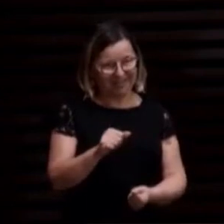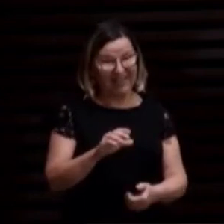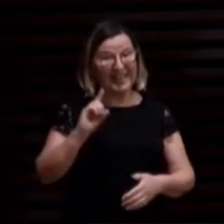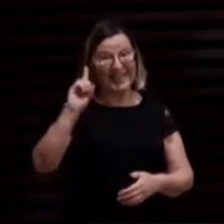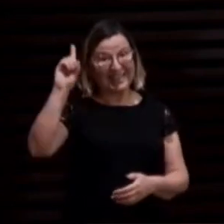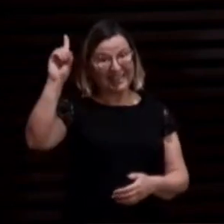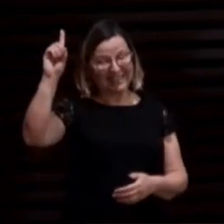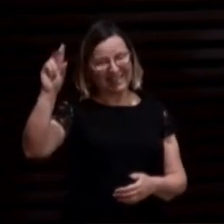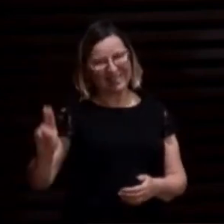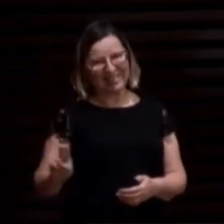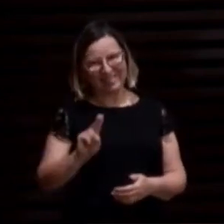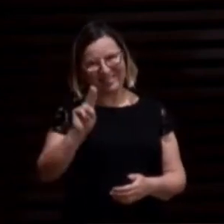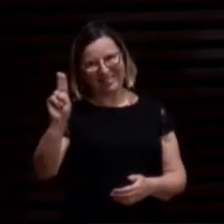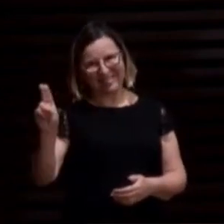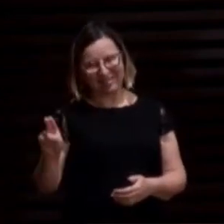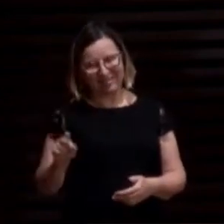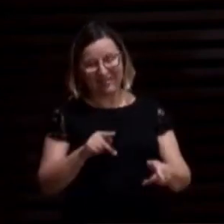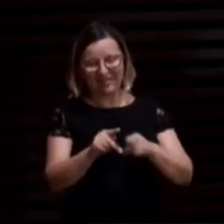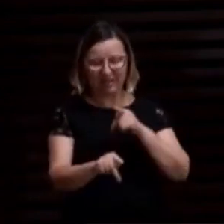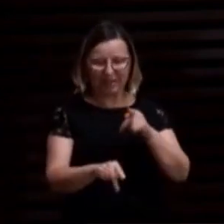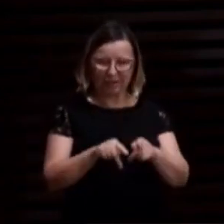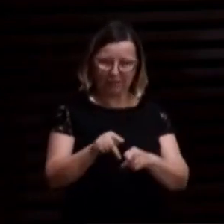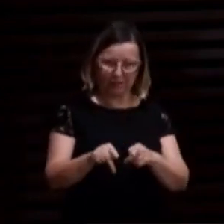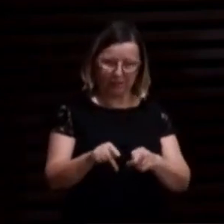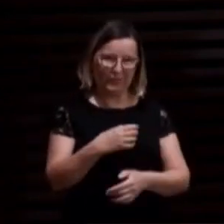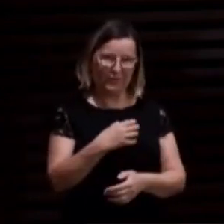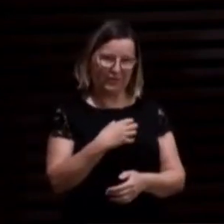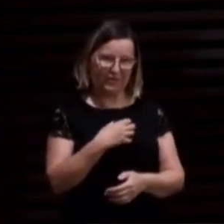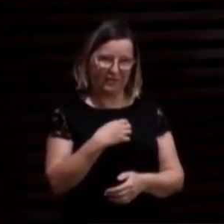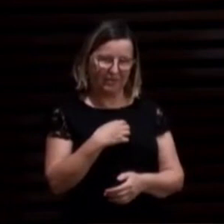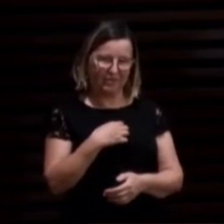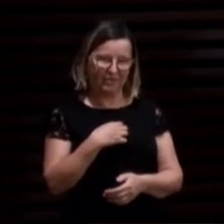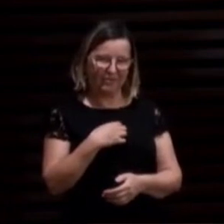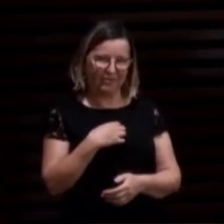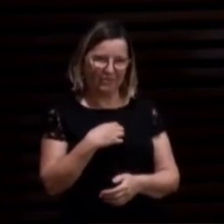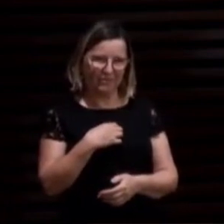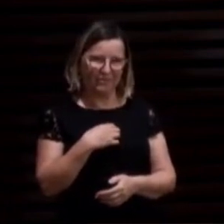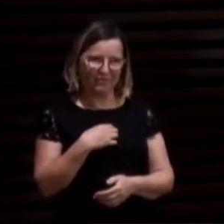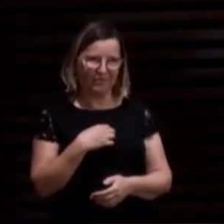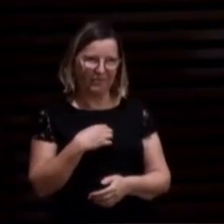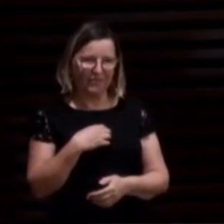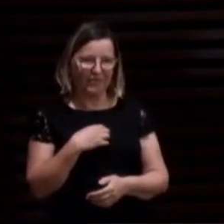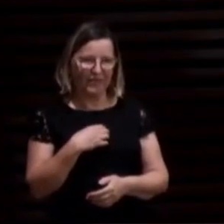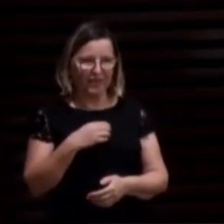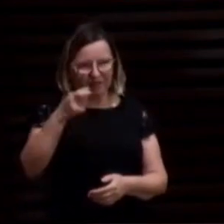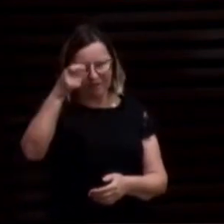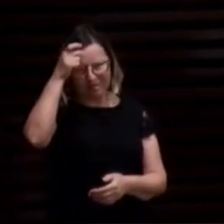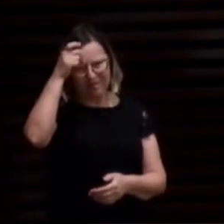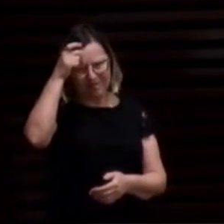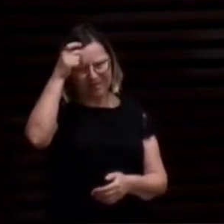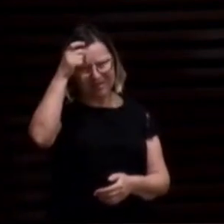utilizar dos homens e dos sentimentos, da operação do maligno para todas as coisas,